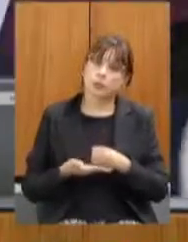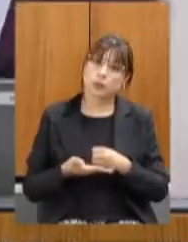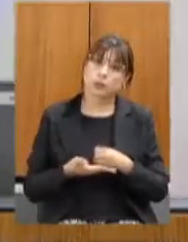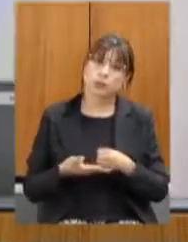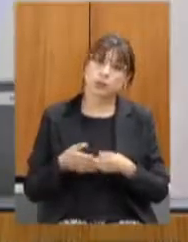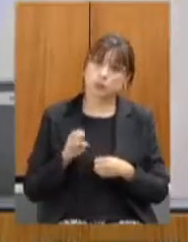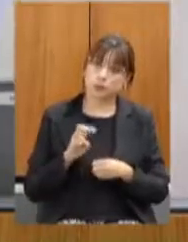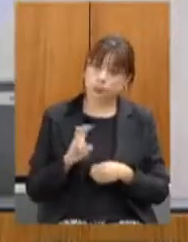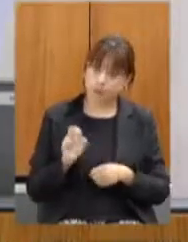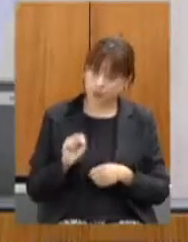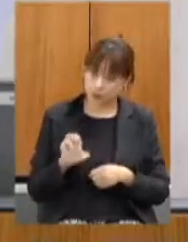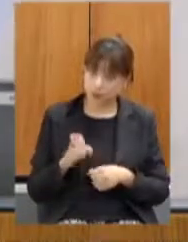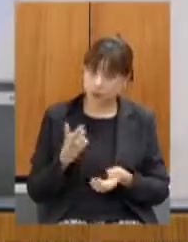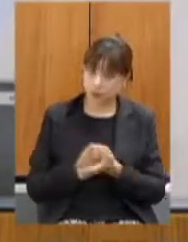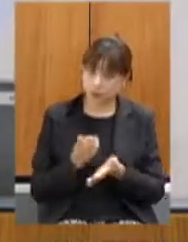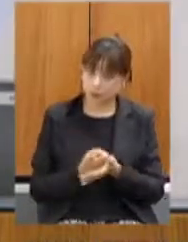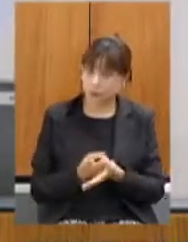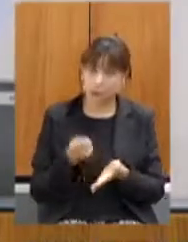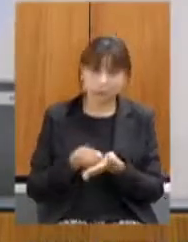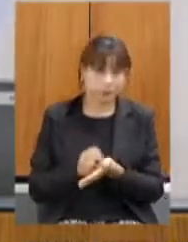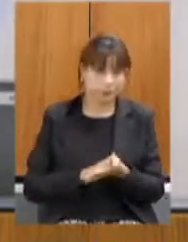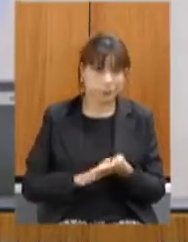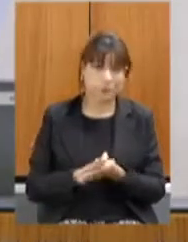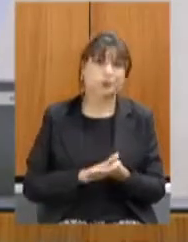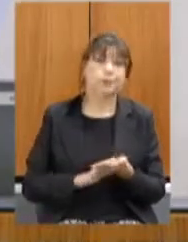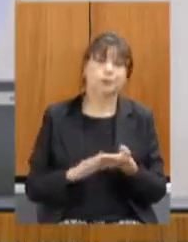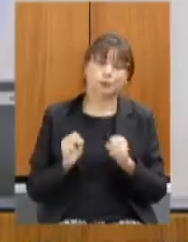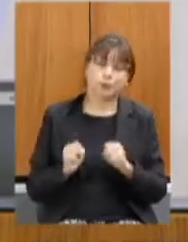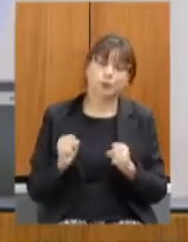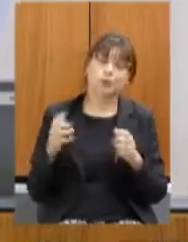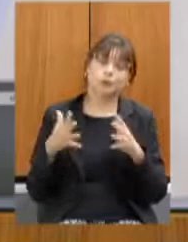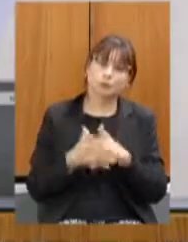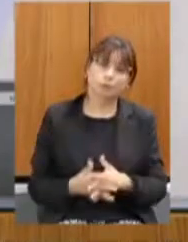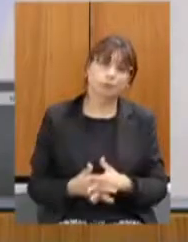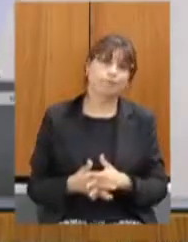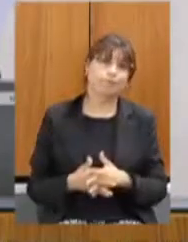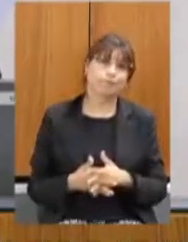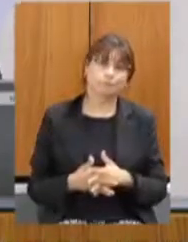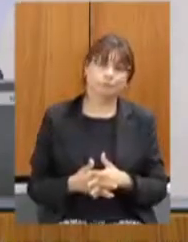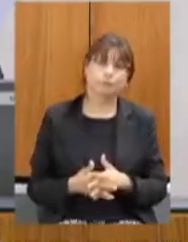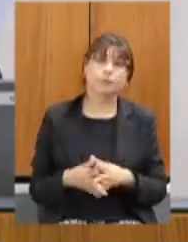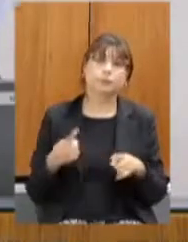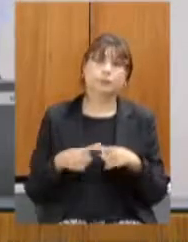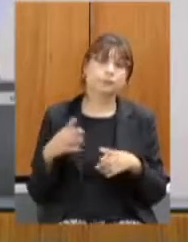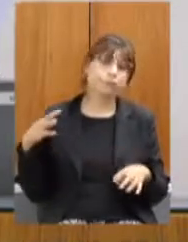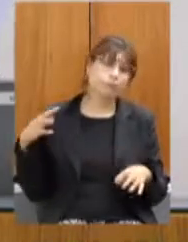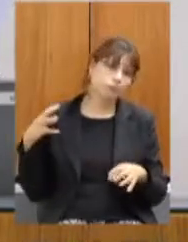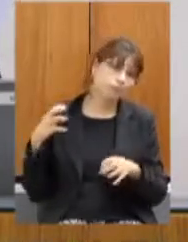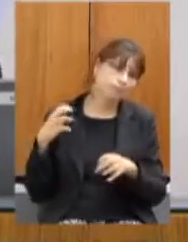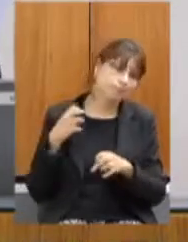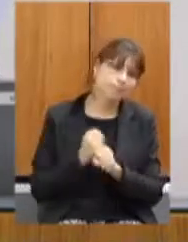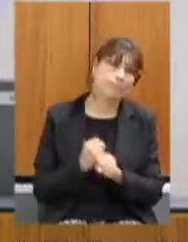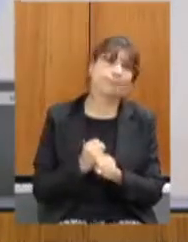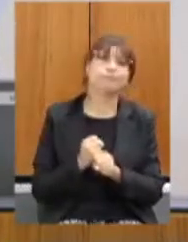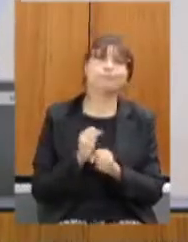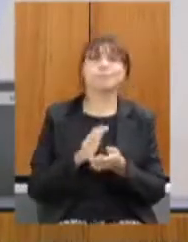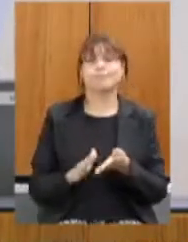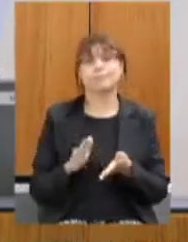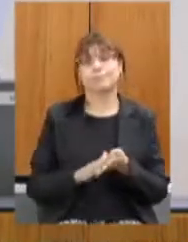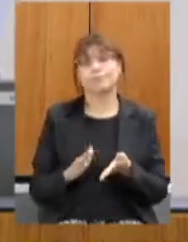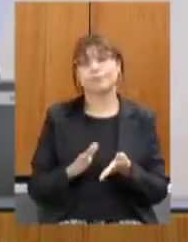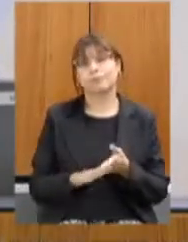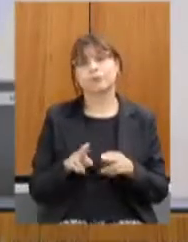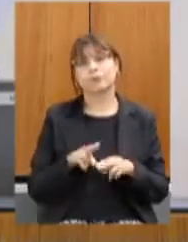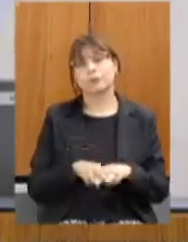descontinuados podem gerar de Pastores isso ocorre por causa do montante elevado das despesas que em razão